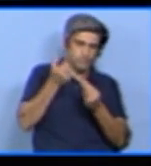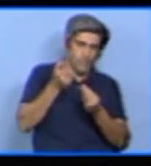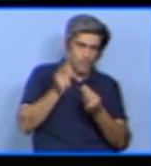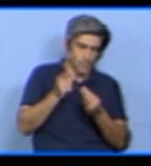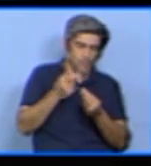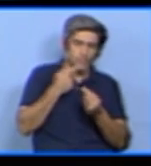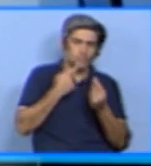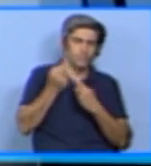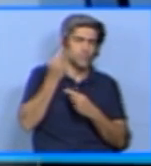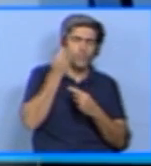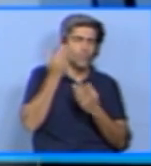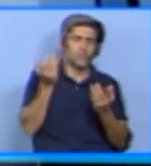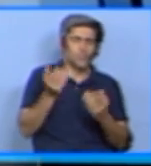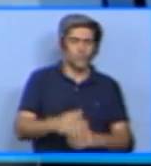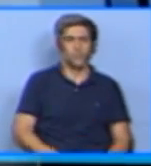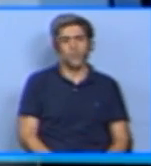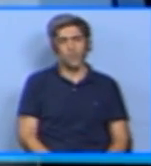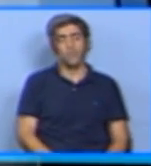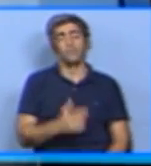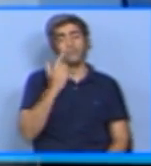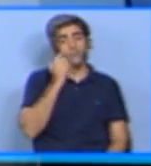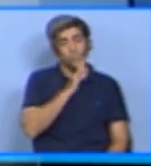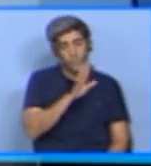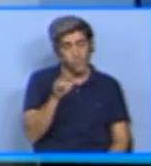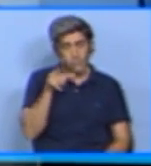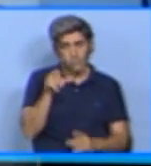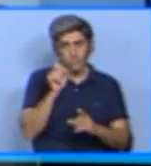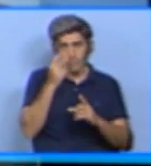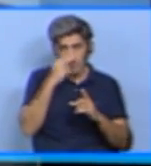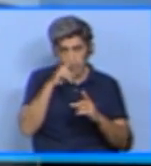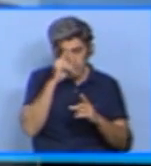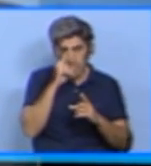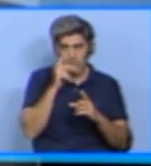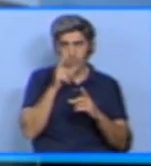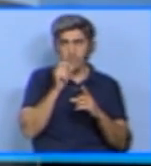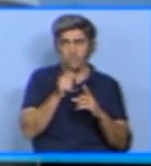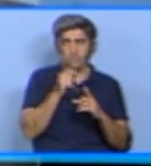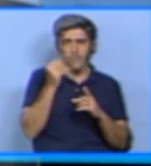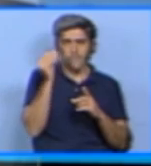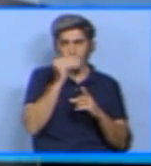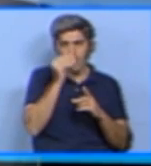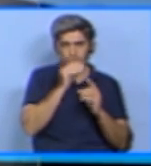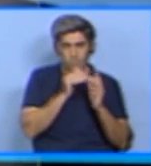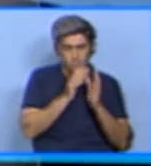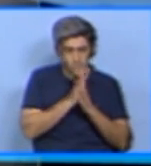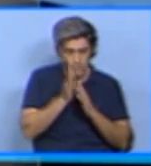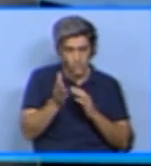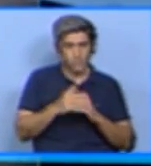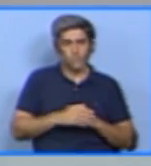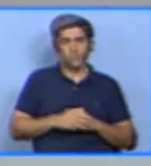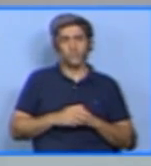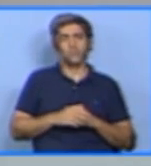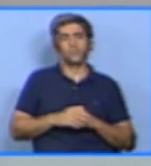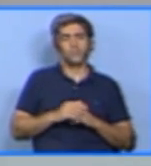E denunciar como? Mostrando que afinal são um engano, mostrando que afinal são uma idolatria, são falsos deuses